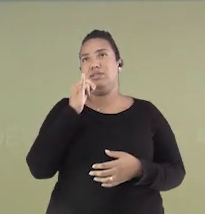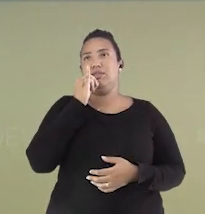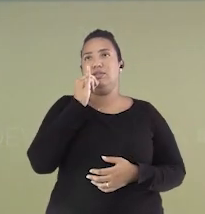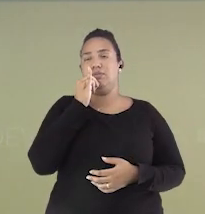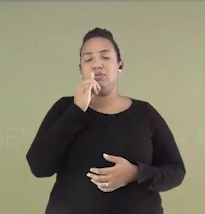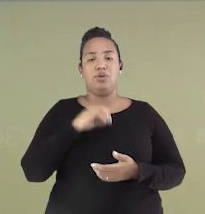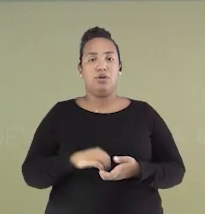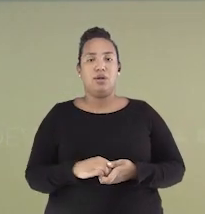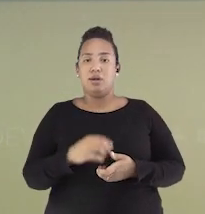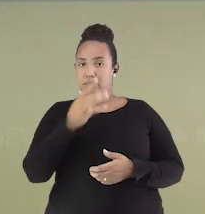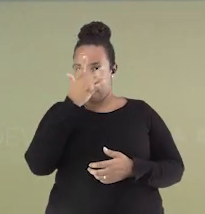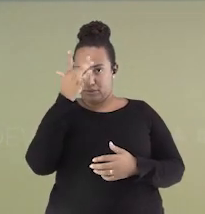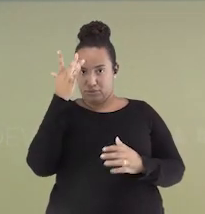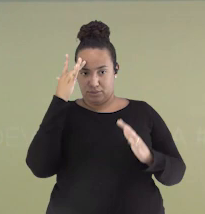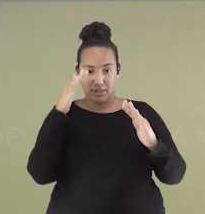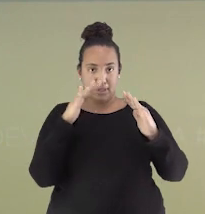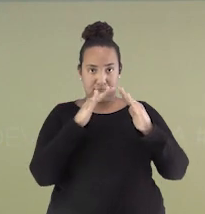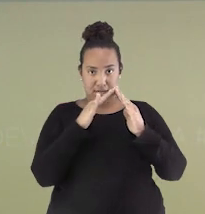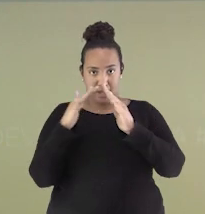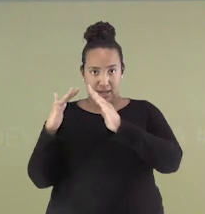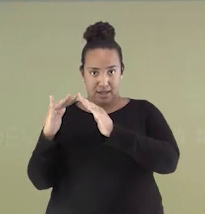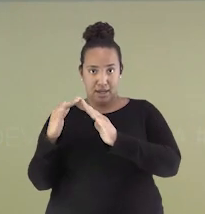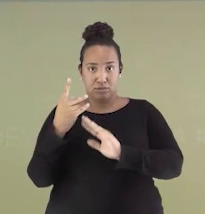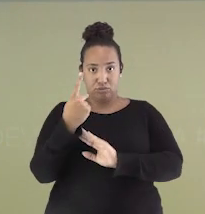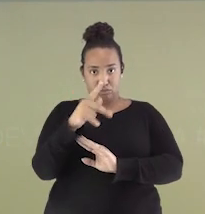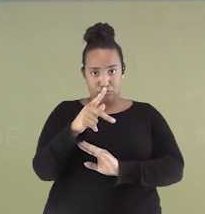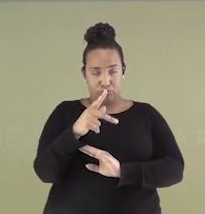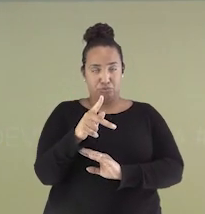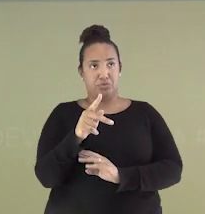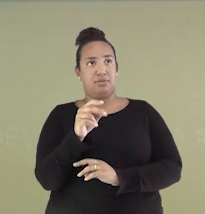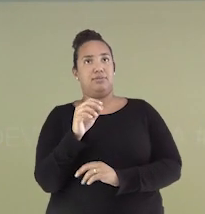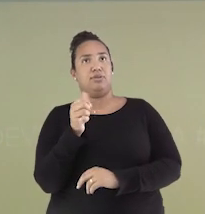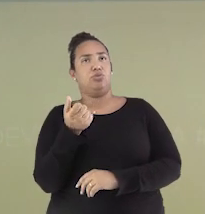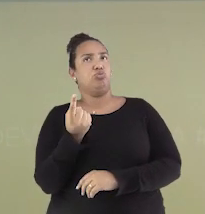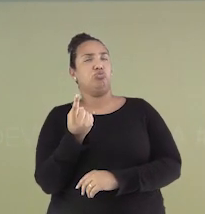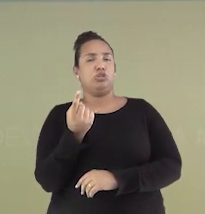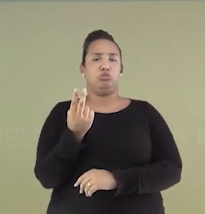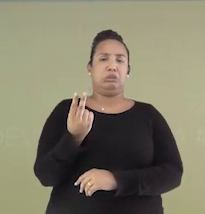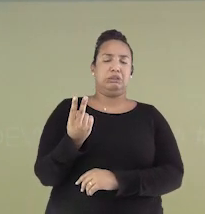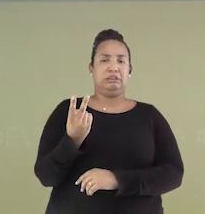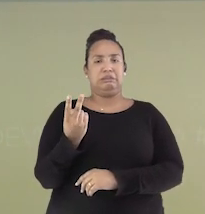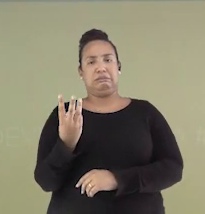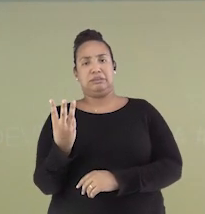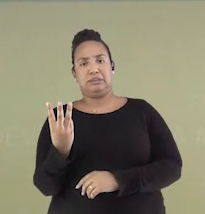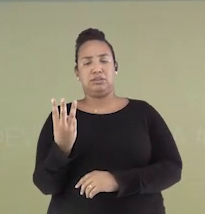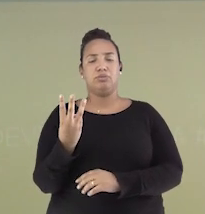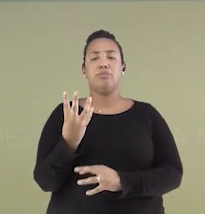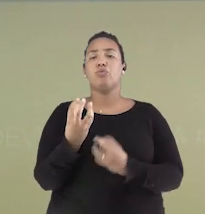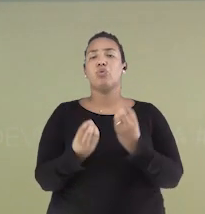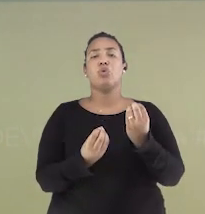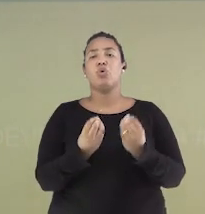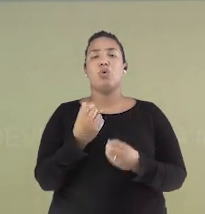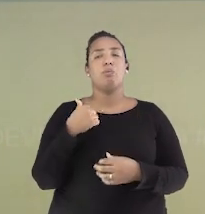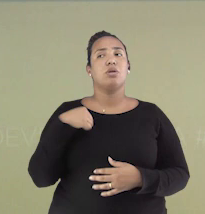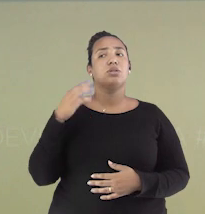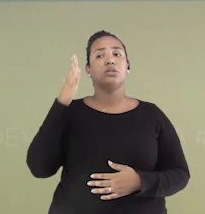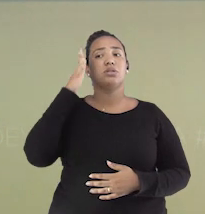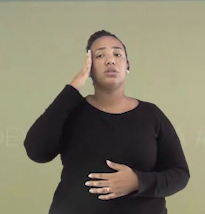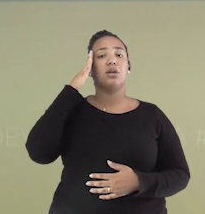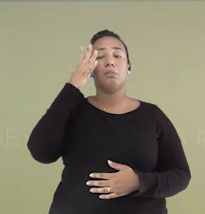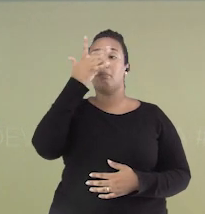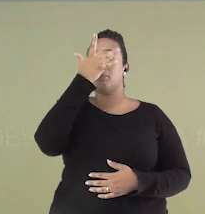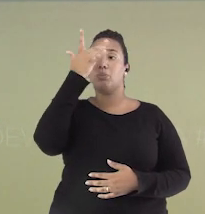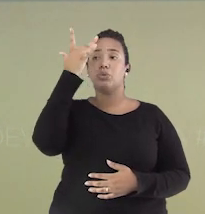imagina só Quantas pessoas moram com você na mesma casa duas três mais como que você sabe